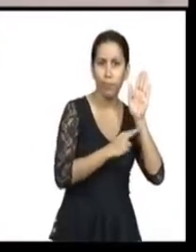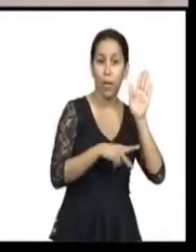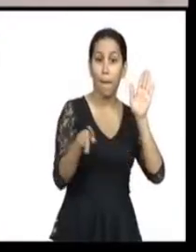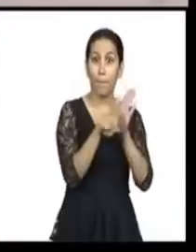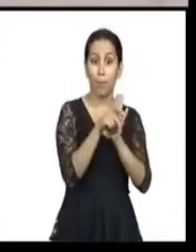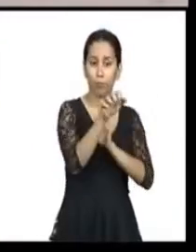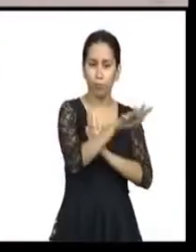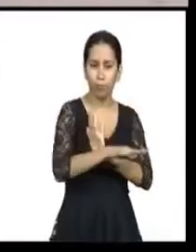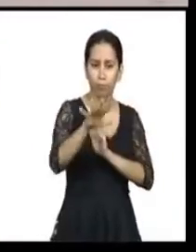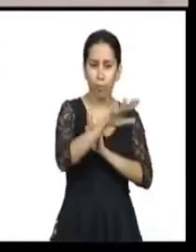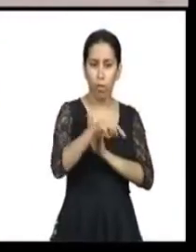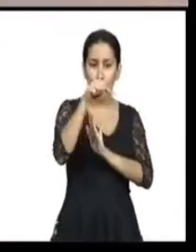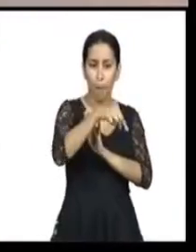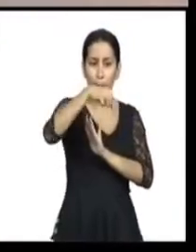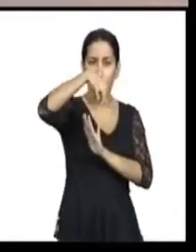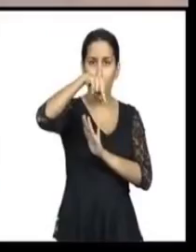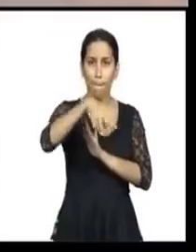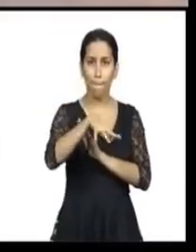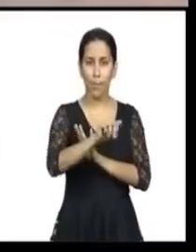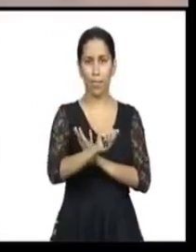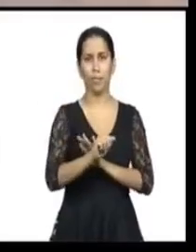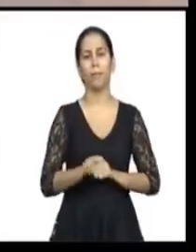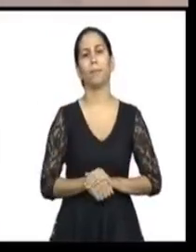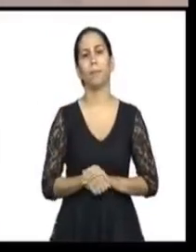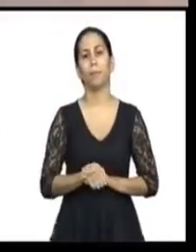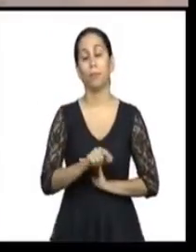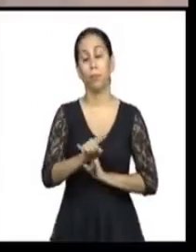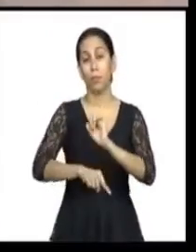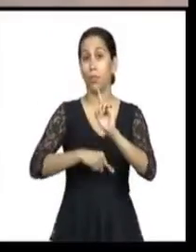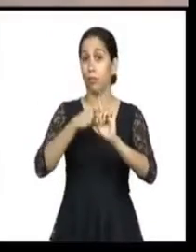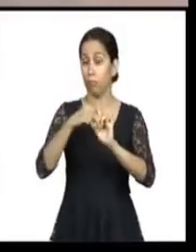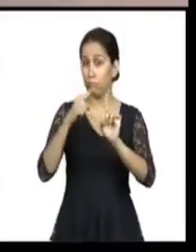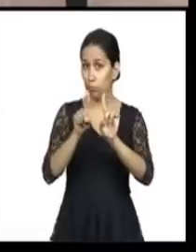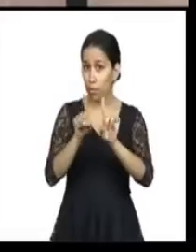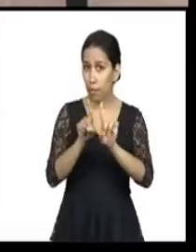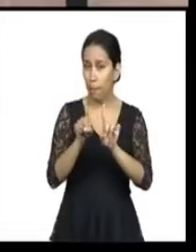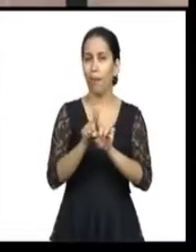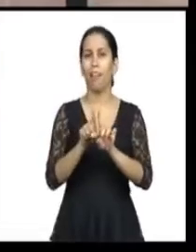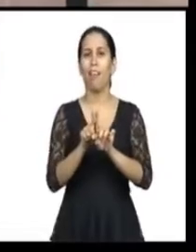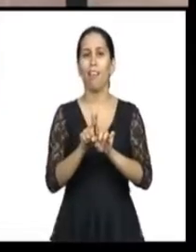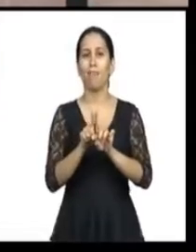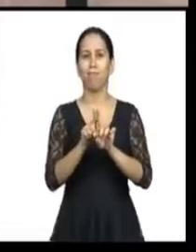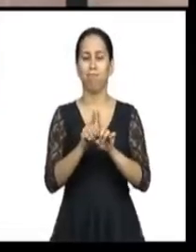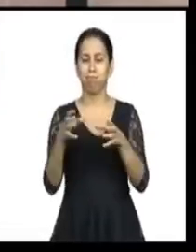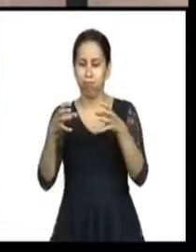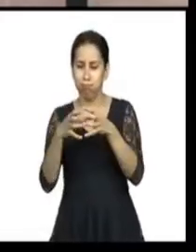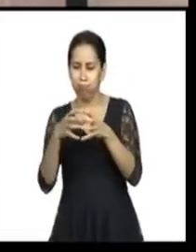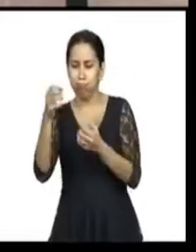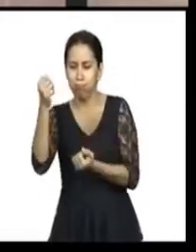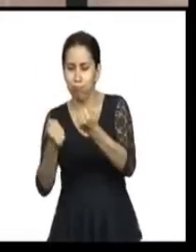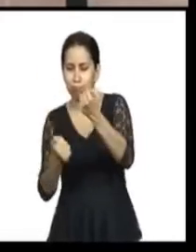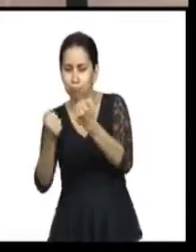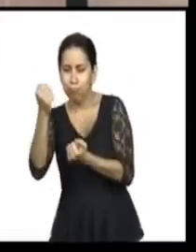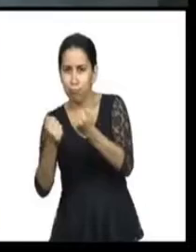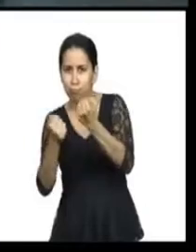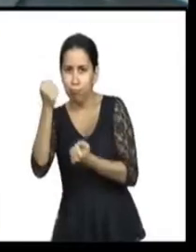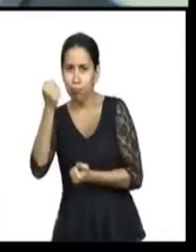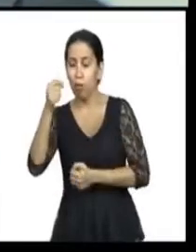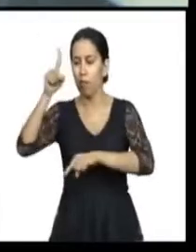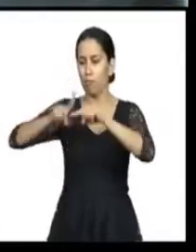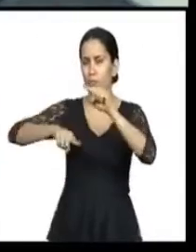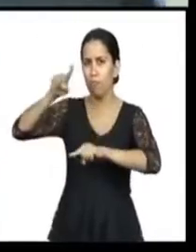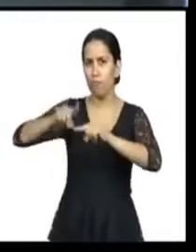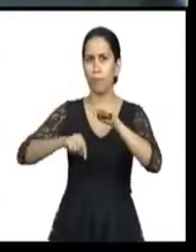mina de superfície, os veículos leves e os equipamentos, as sinalizações de segurança e